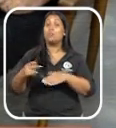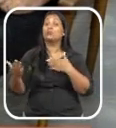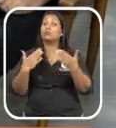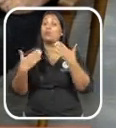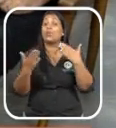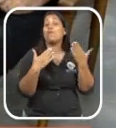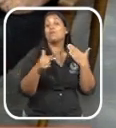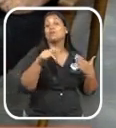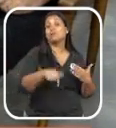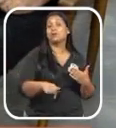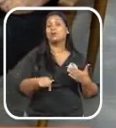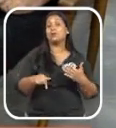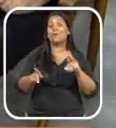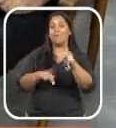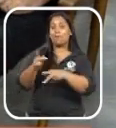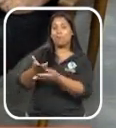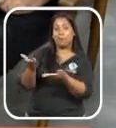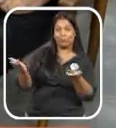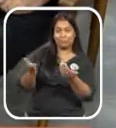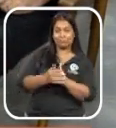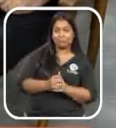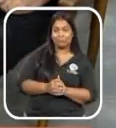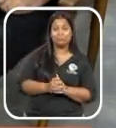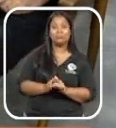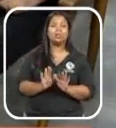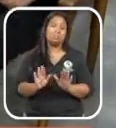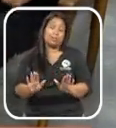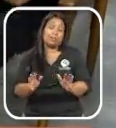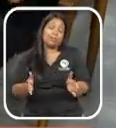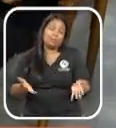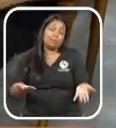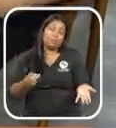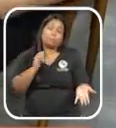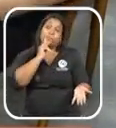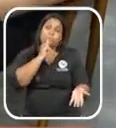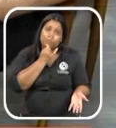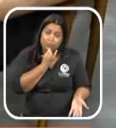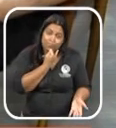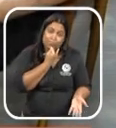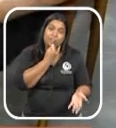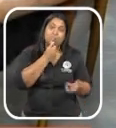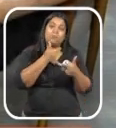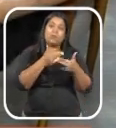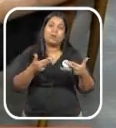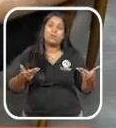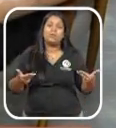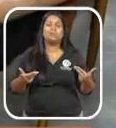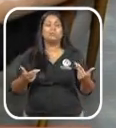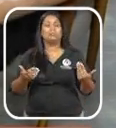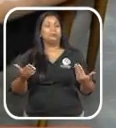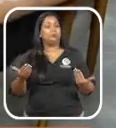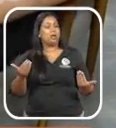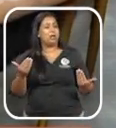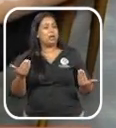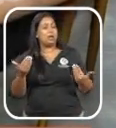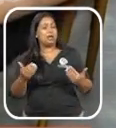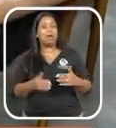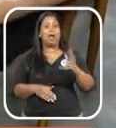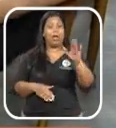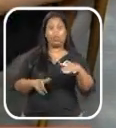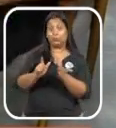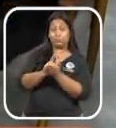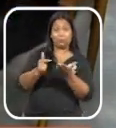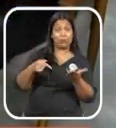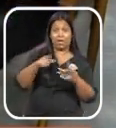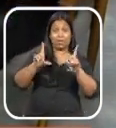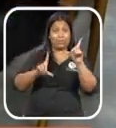Agora, lamentavelmente, é uma cobertura muito tendenciosa. Rádios, jornais e TV, rasa,